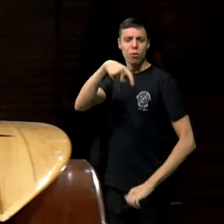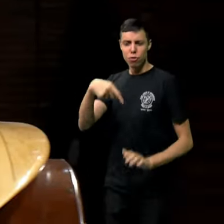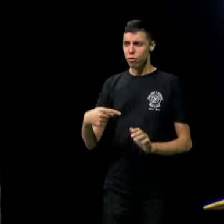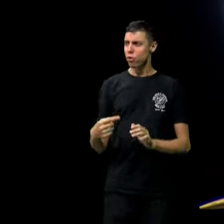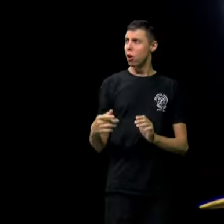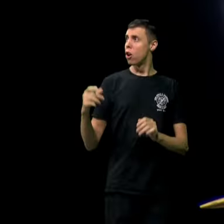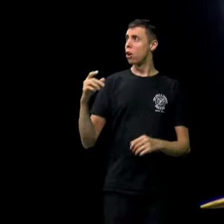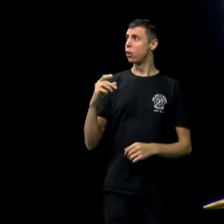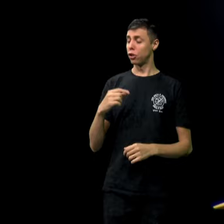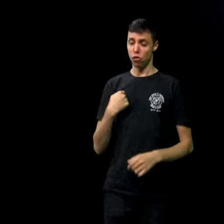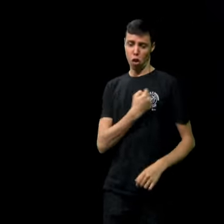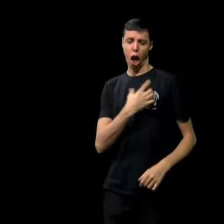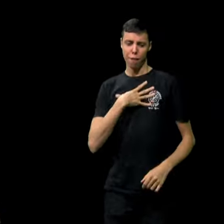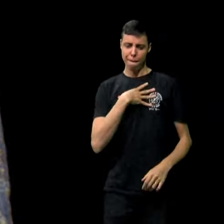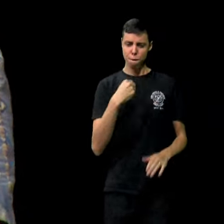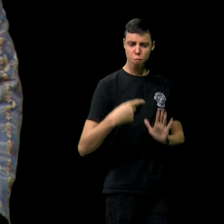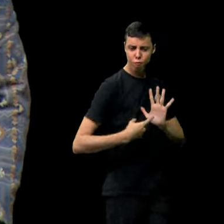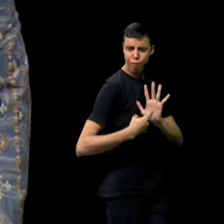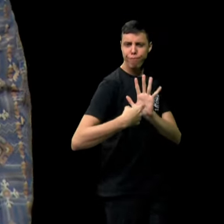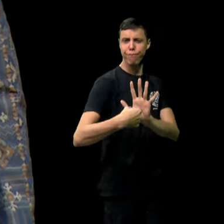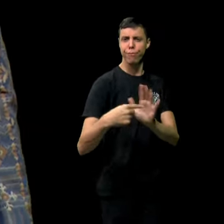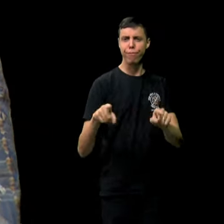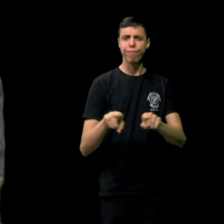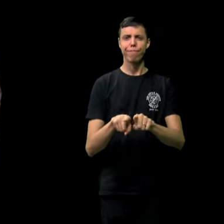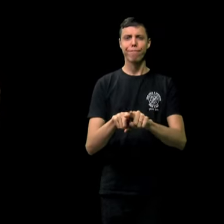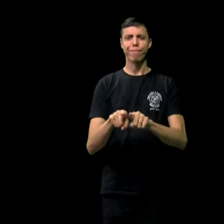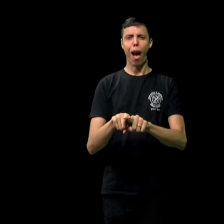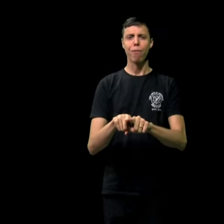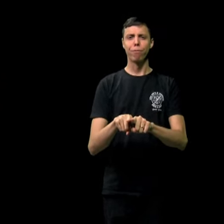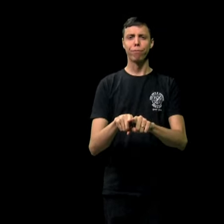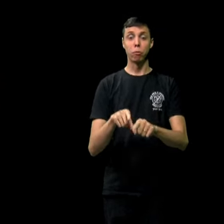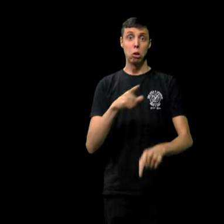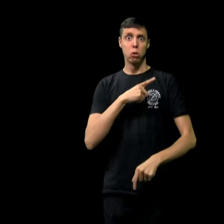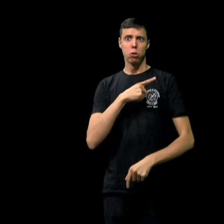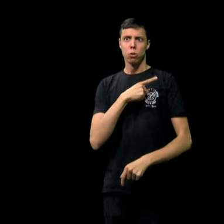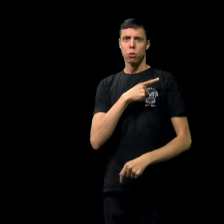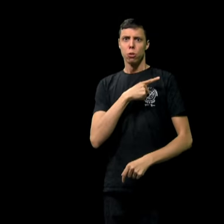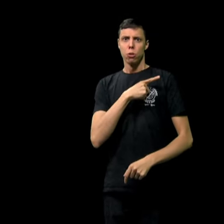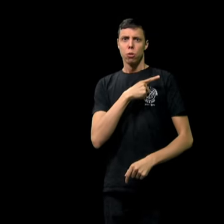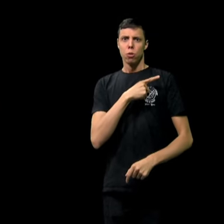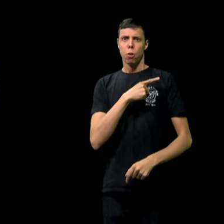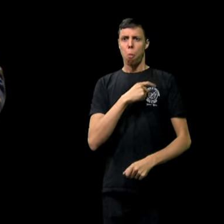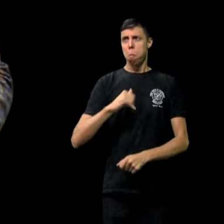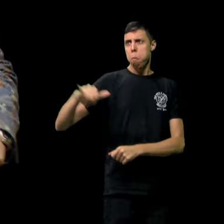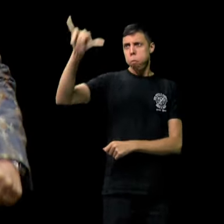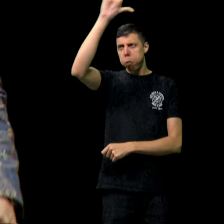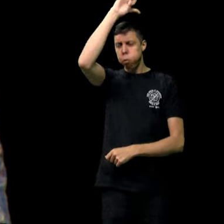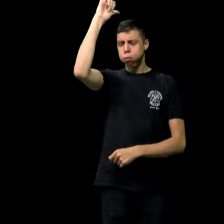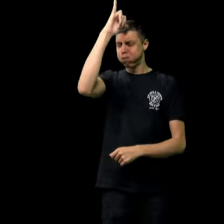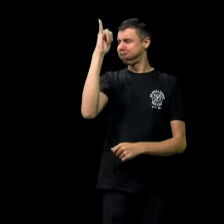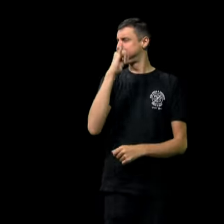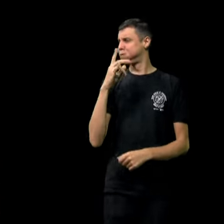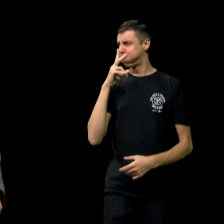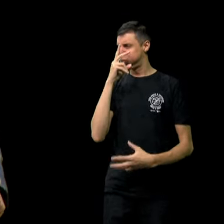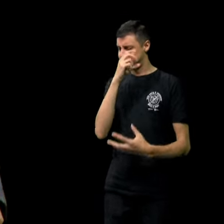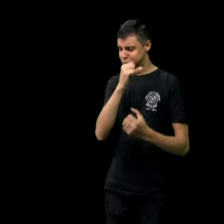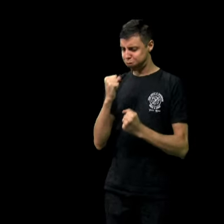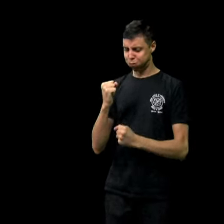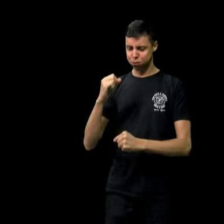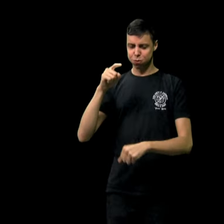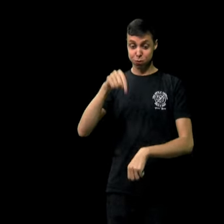manifestação dos filhos de Deus. Há uma unção indetível, imparável nesta tarde.